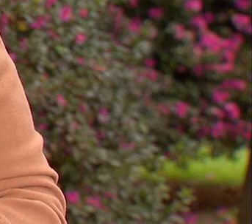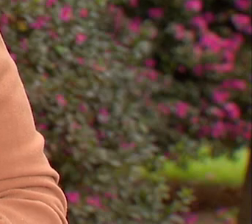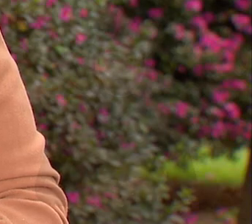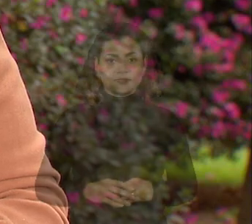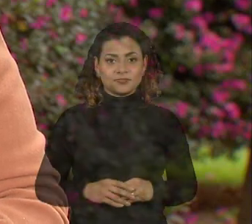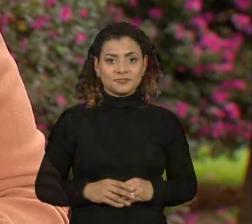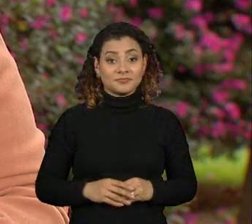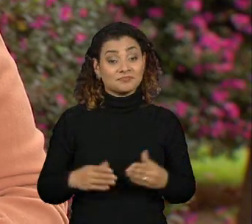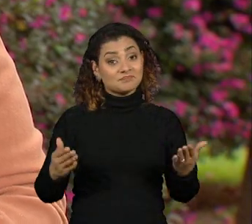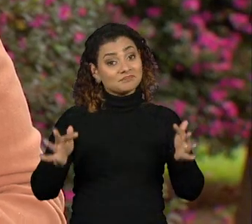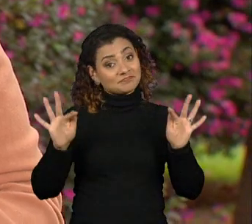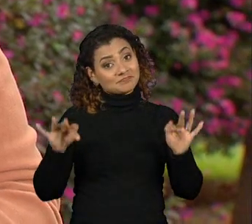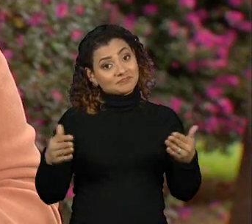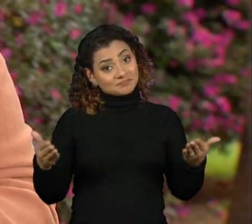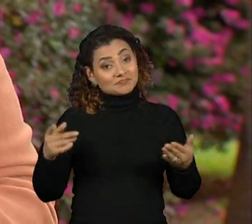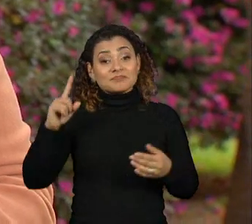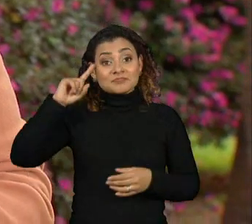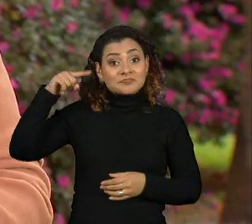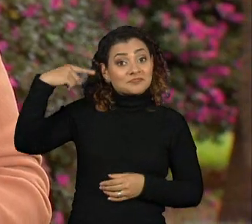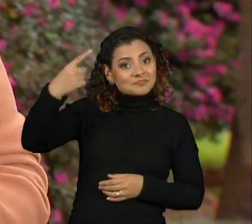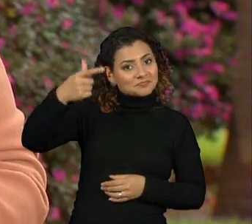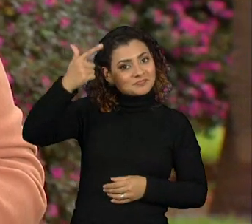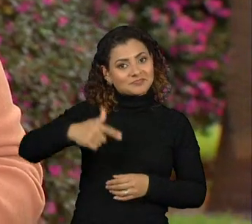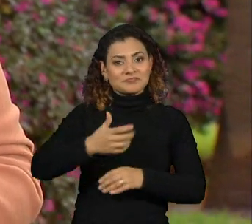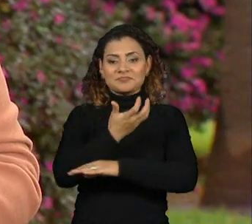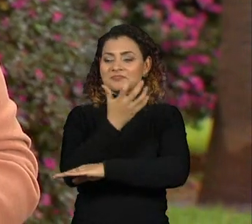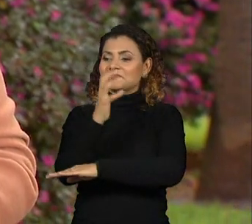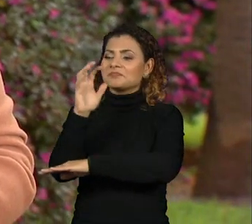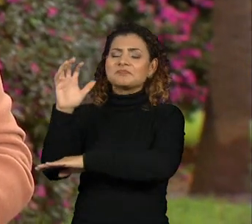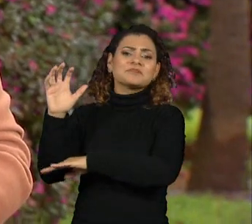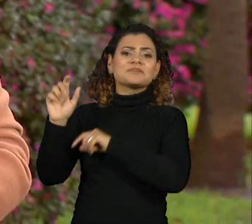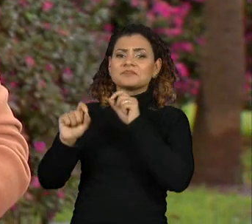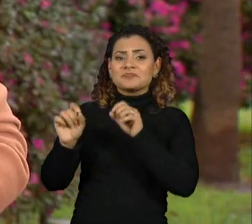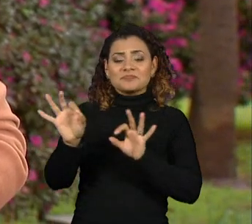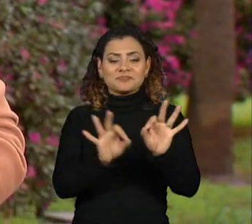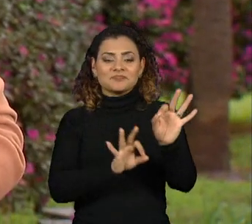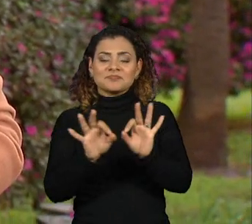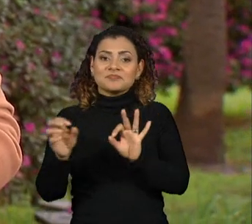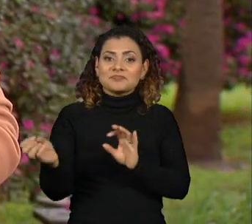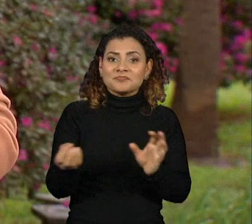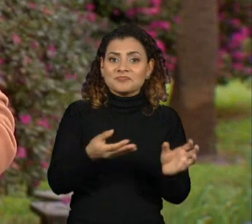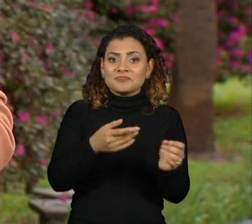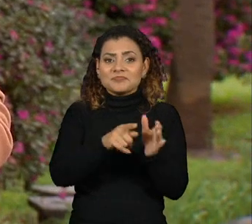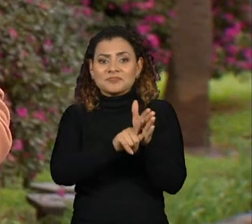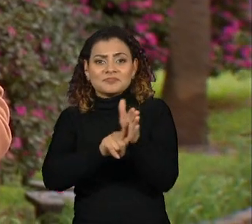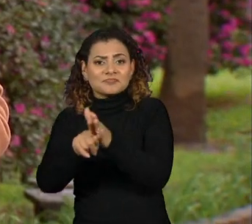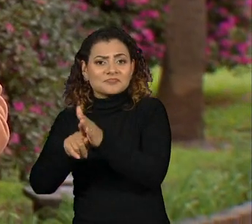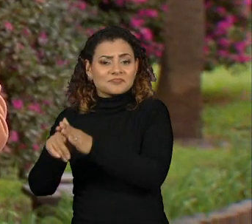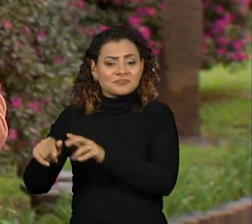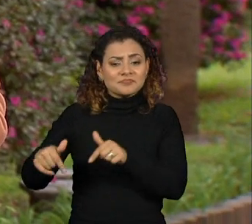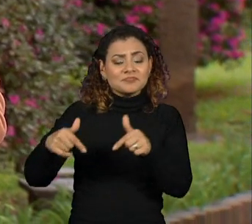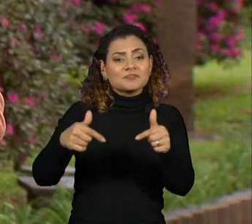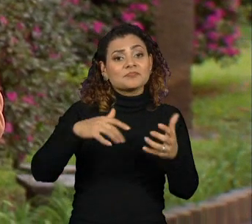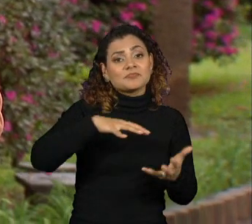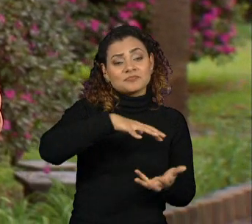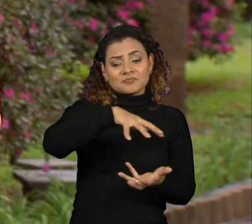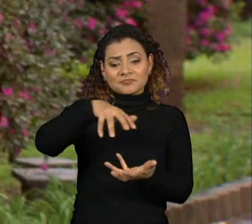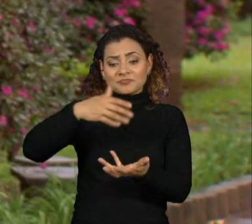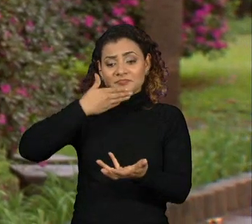E por hoje é só. No próximo Repórter Eco, você acompanha novos projetos, ações e pesquisas por um mundo